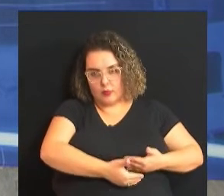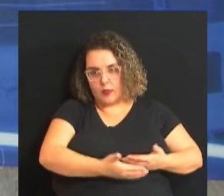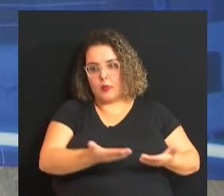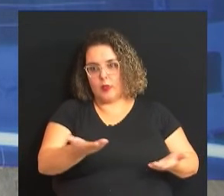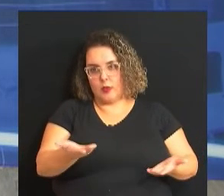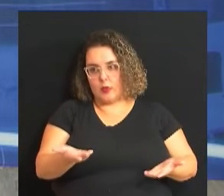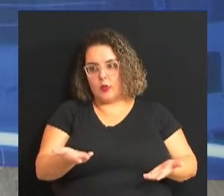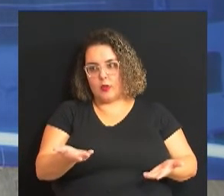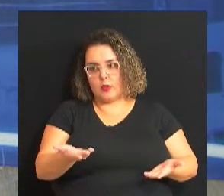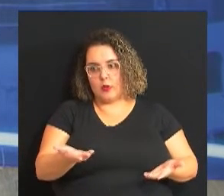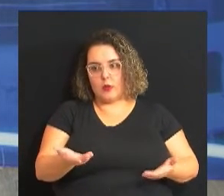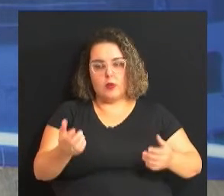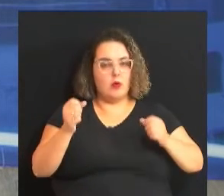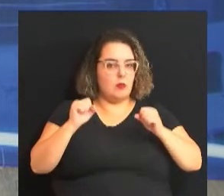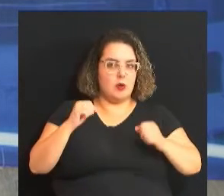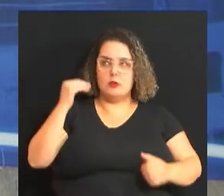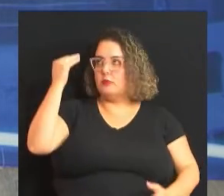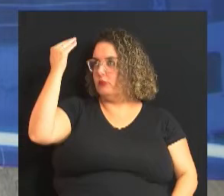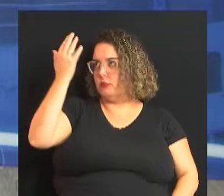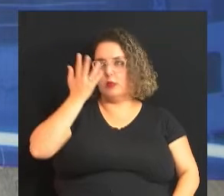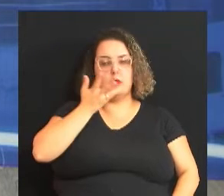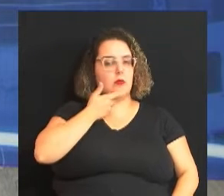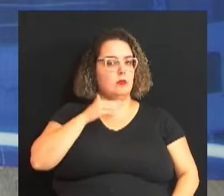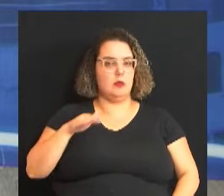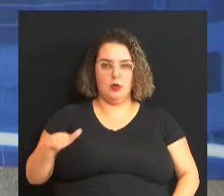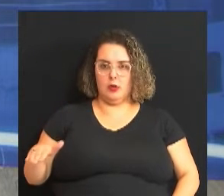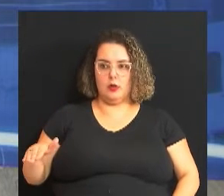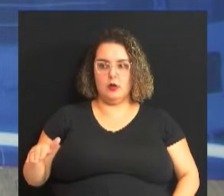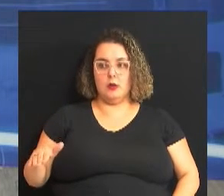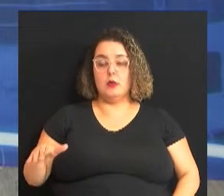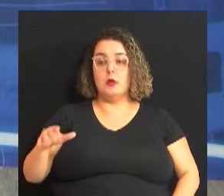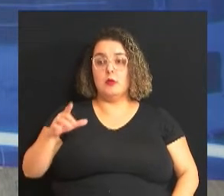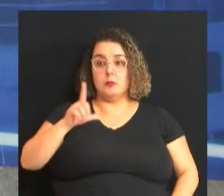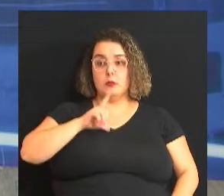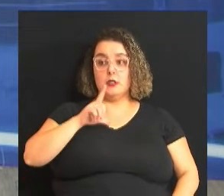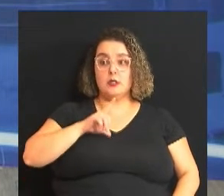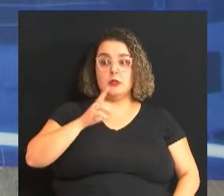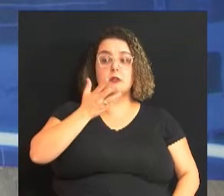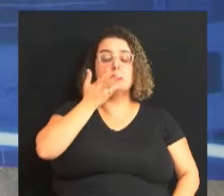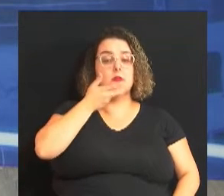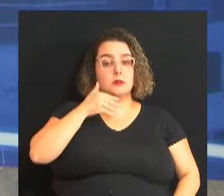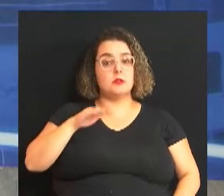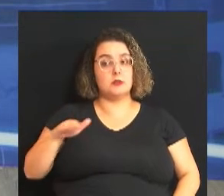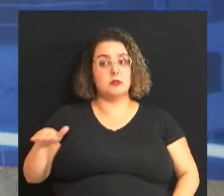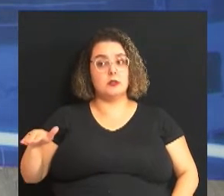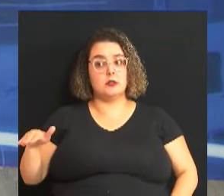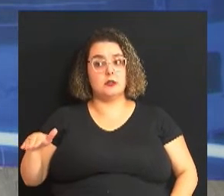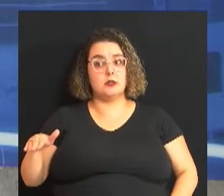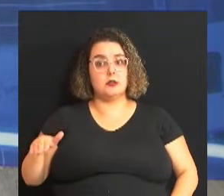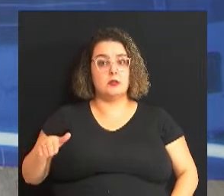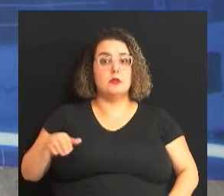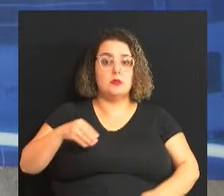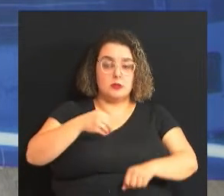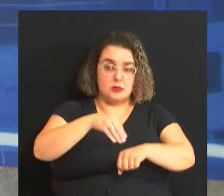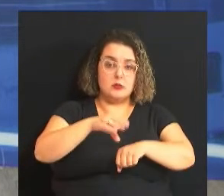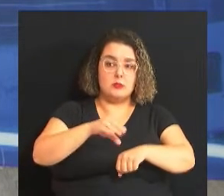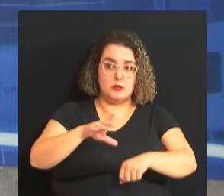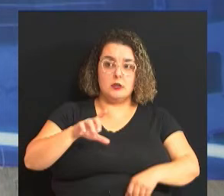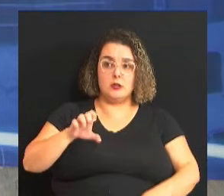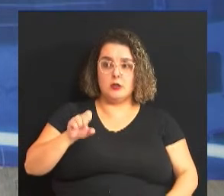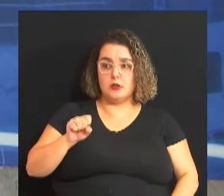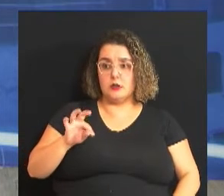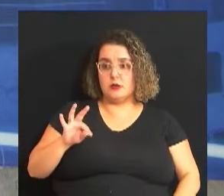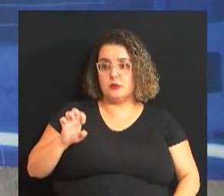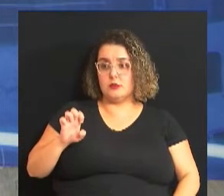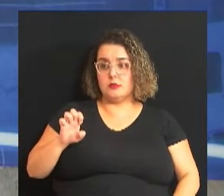né? E pode ser adulto, pode ser criança. Mas criança tem muitas indicações também de ileostomia. Uma